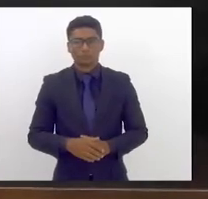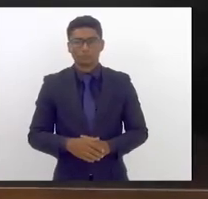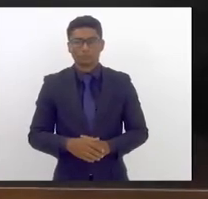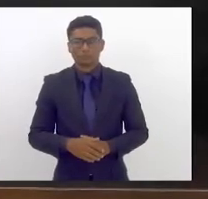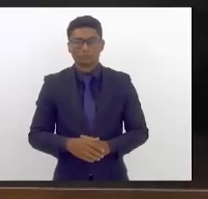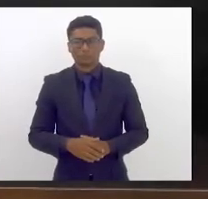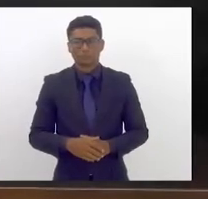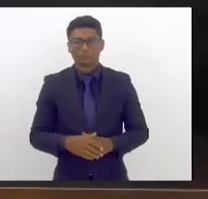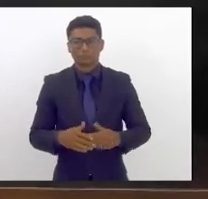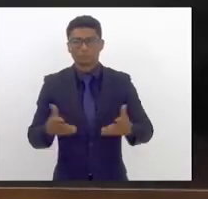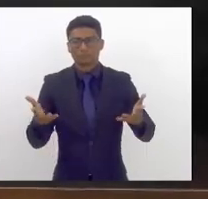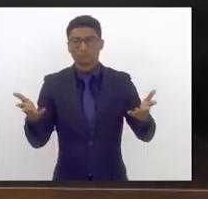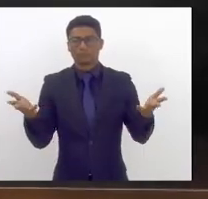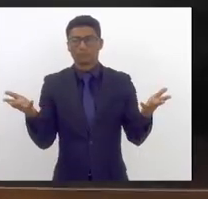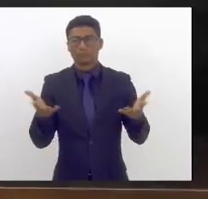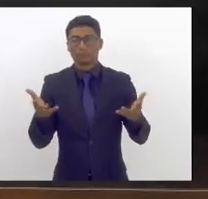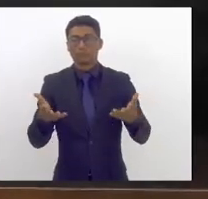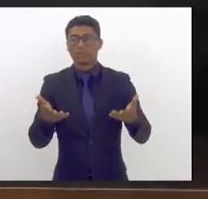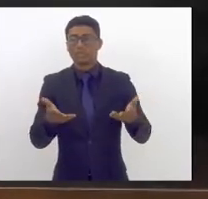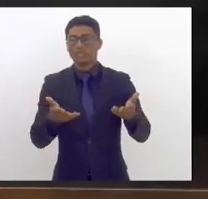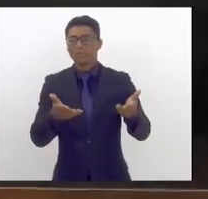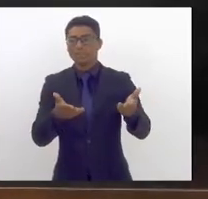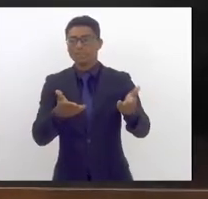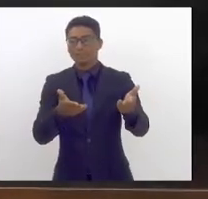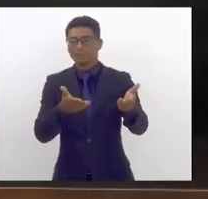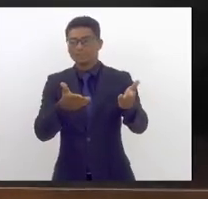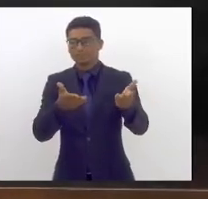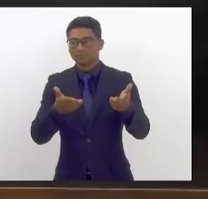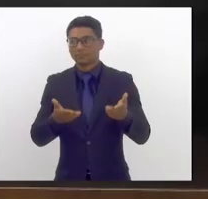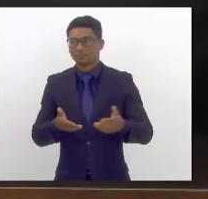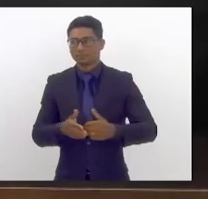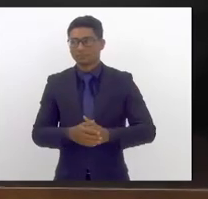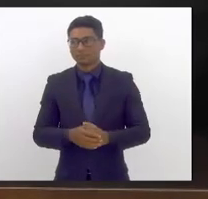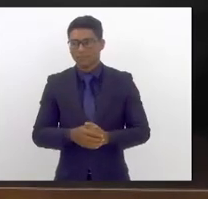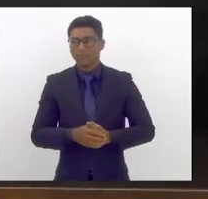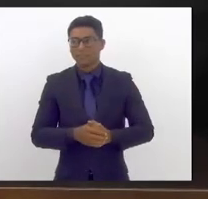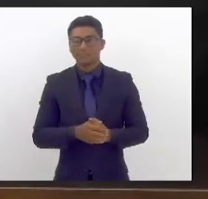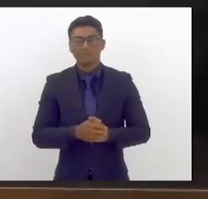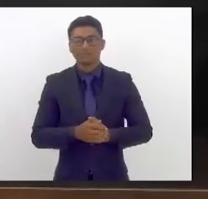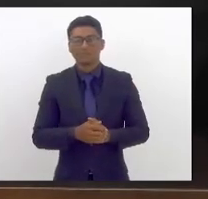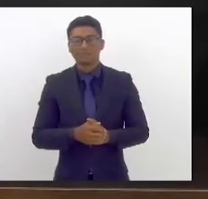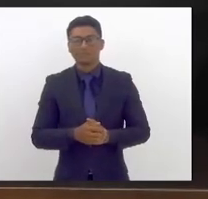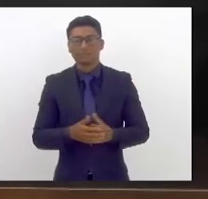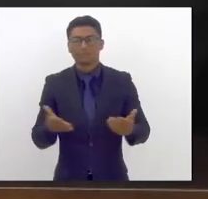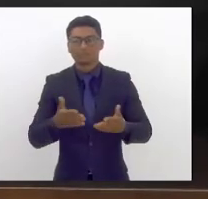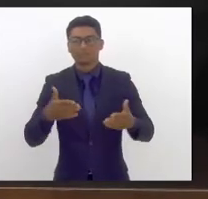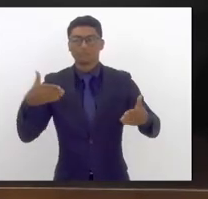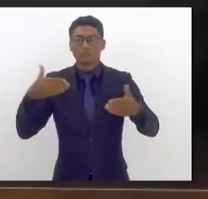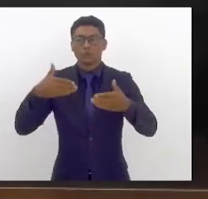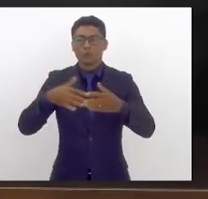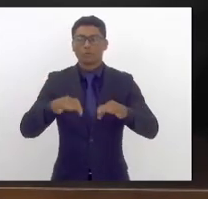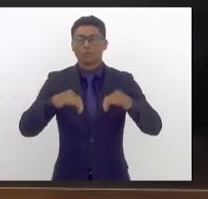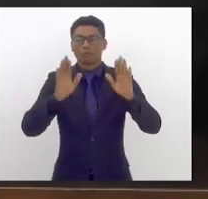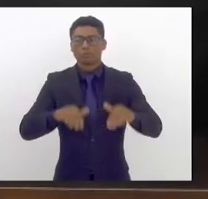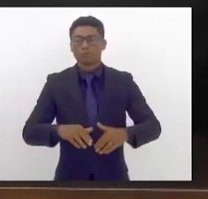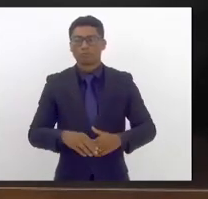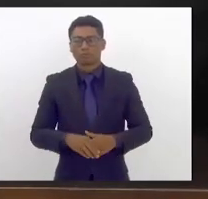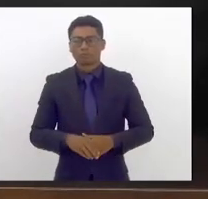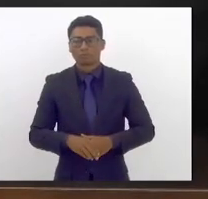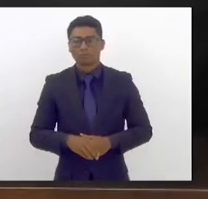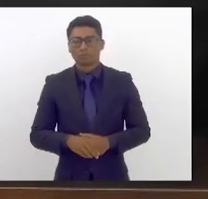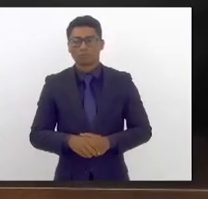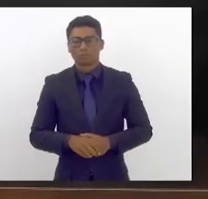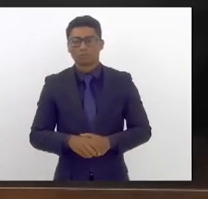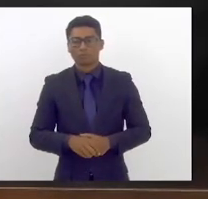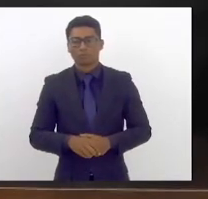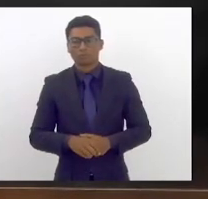só agora eu vou convidar nós estamos chegando já no final um segundo momento cultural nós